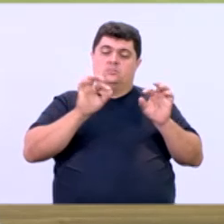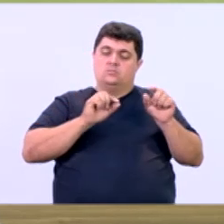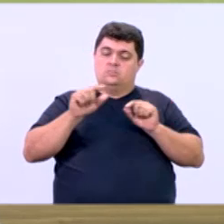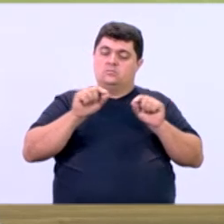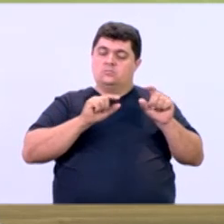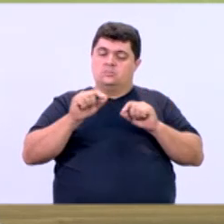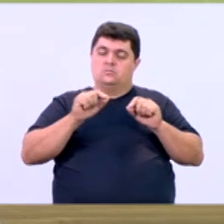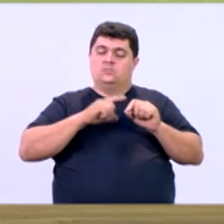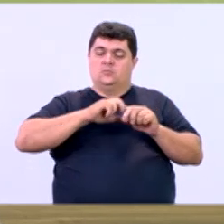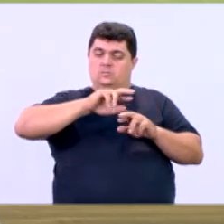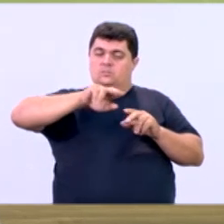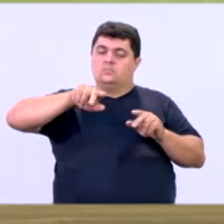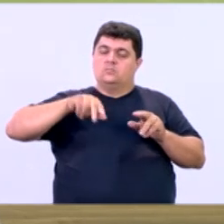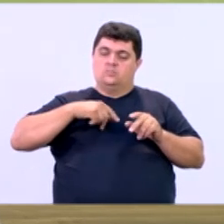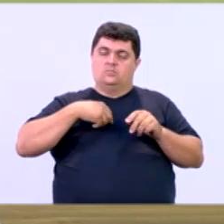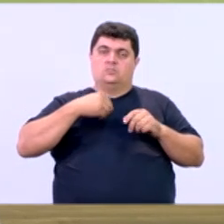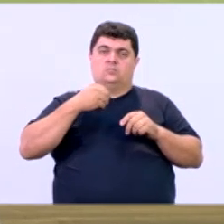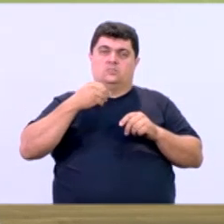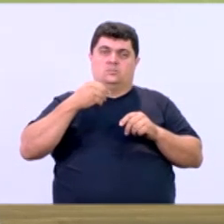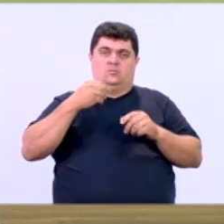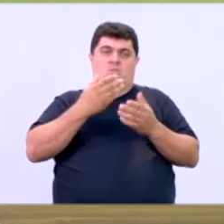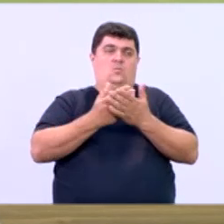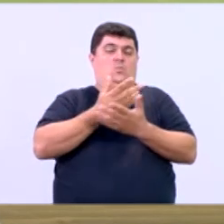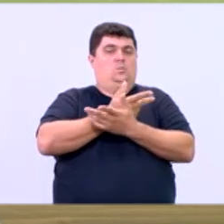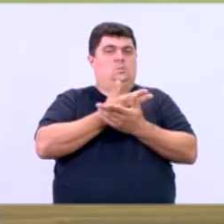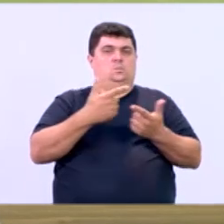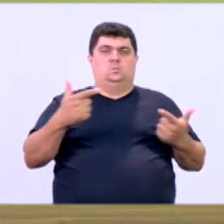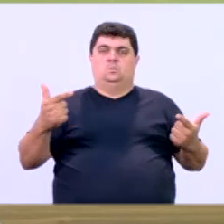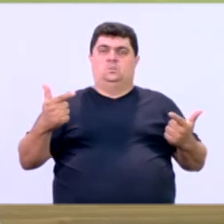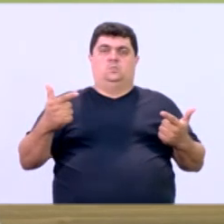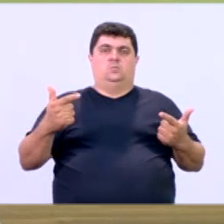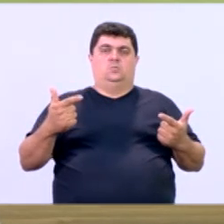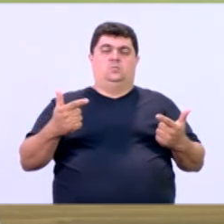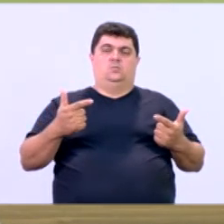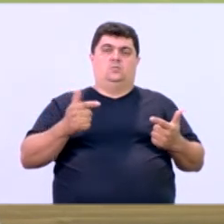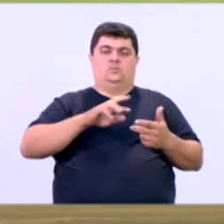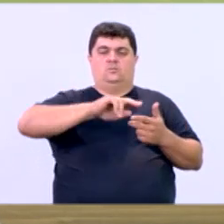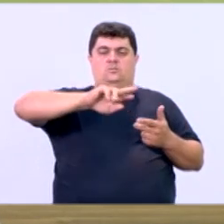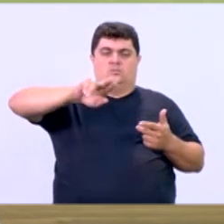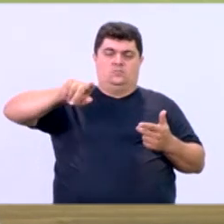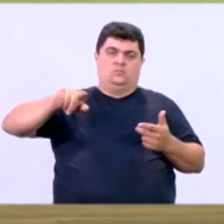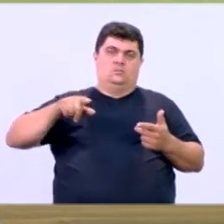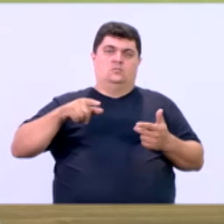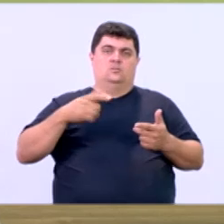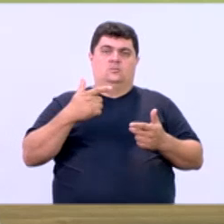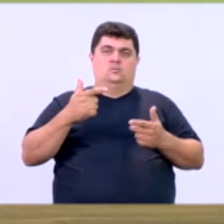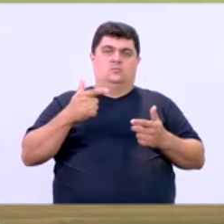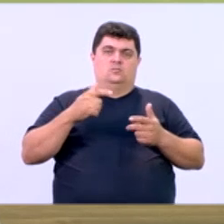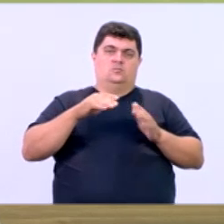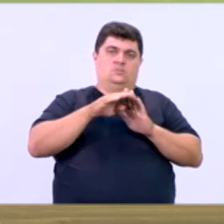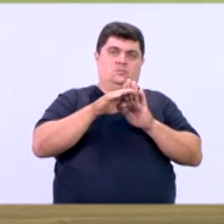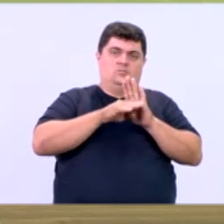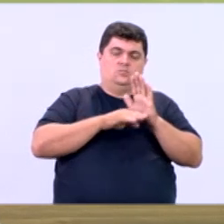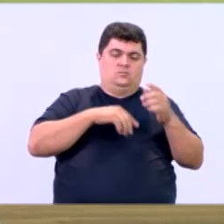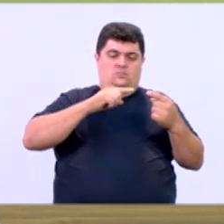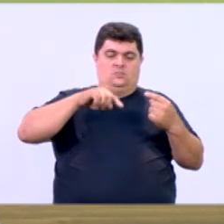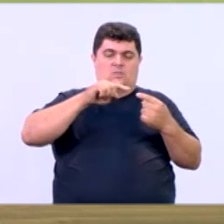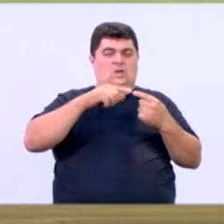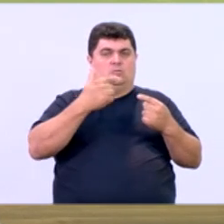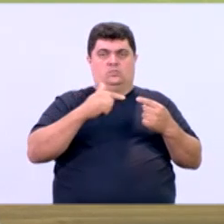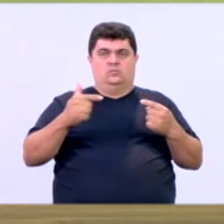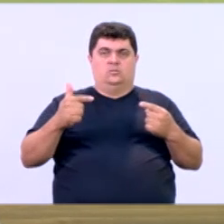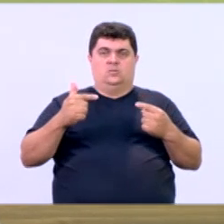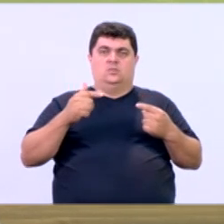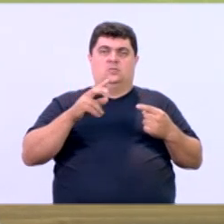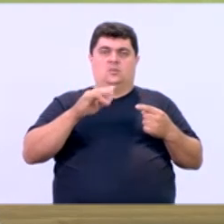que nós ainda não vimos, né? Muitas coisas não fazem parte do escopo do curso, né? E